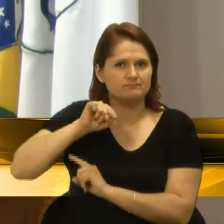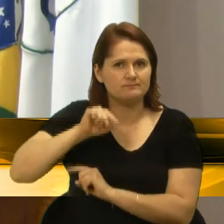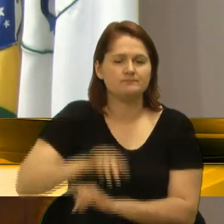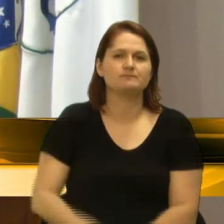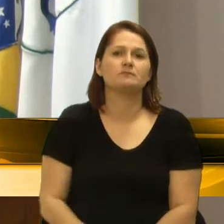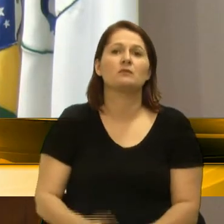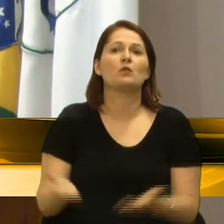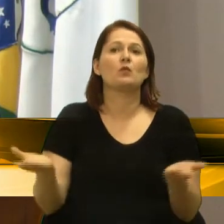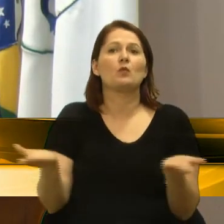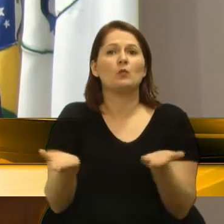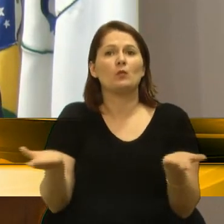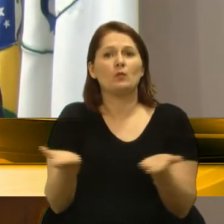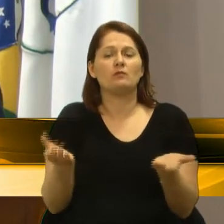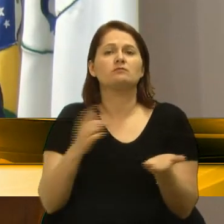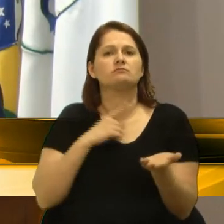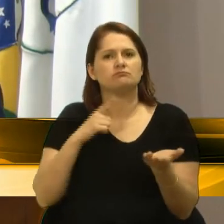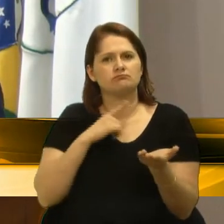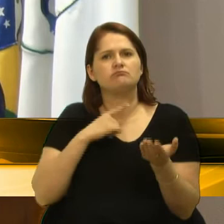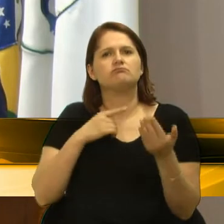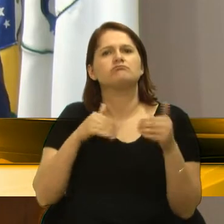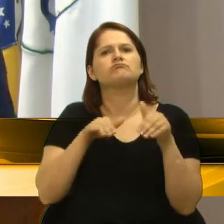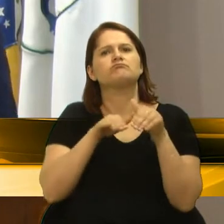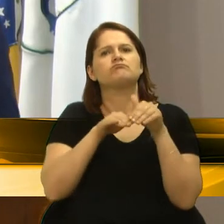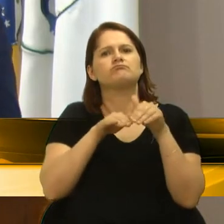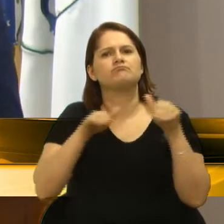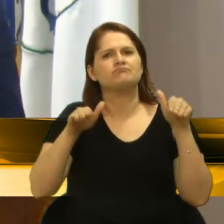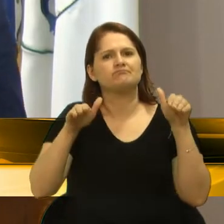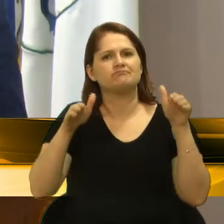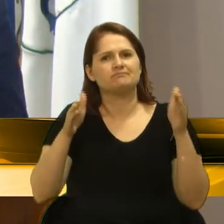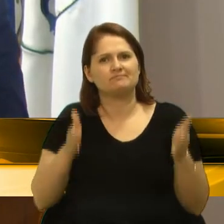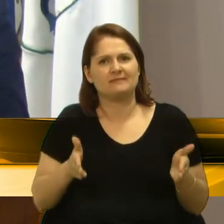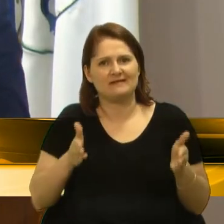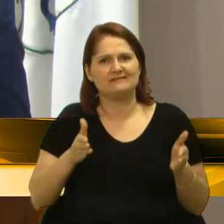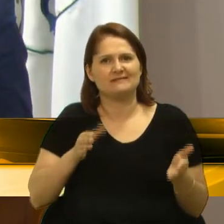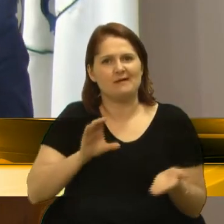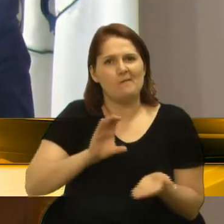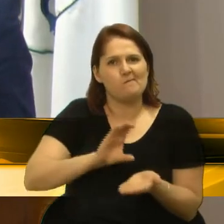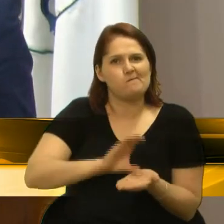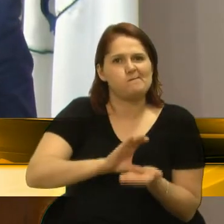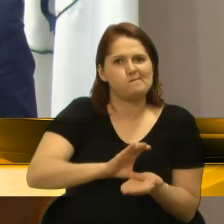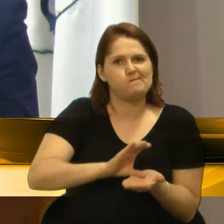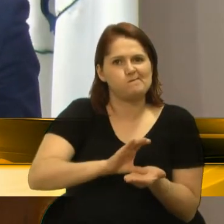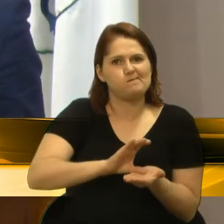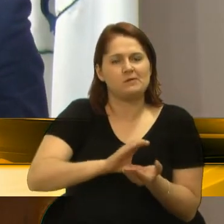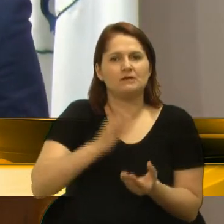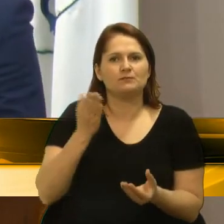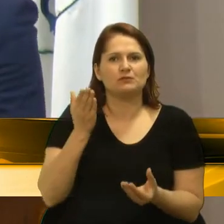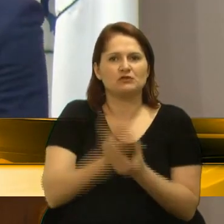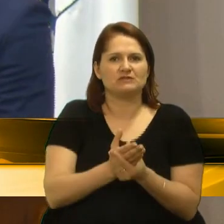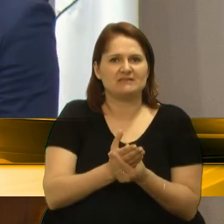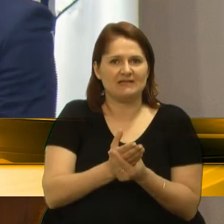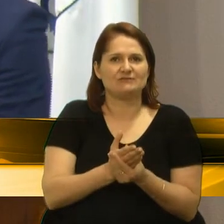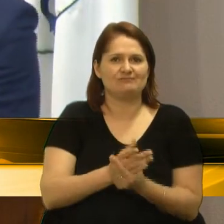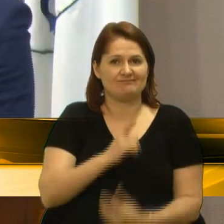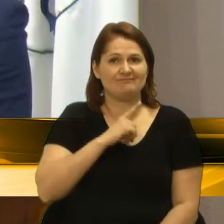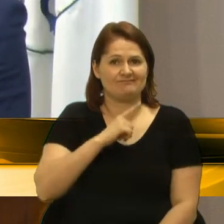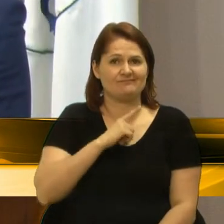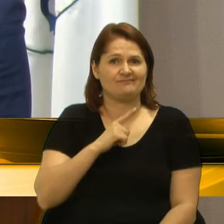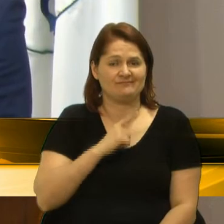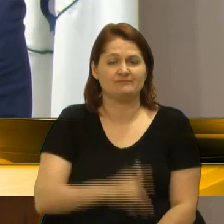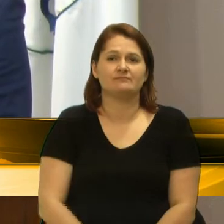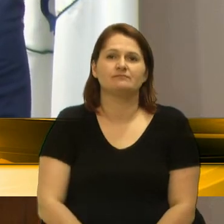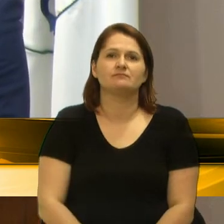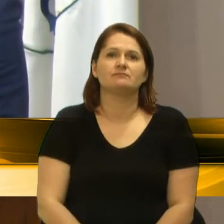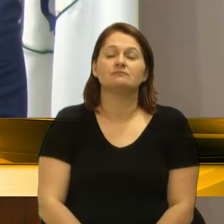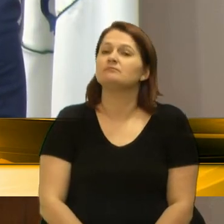vemos que tem uma mesa com um processo enorme e durante Pela ordem, senhor a presidente. fala... O tempo